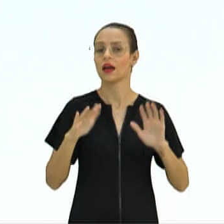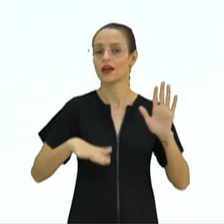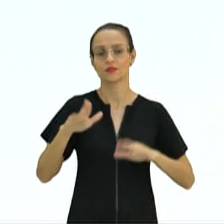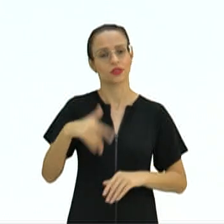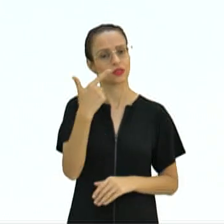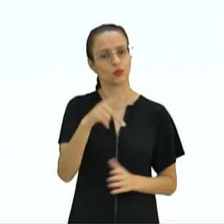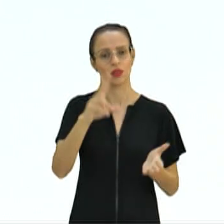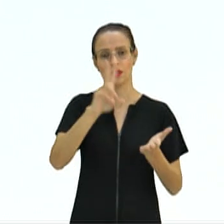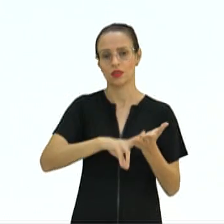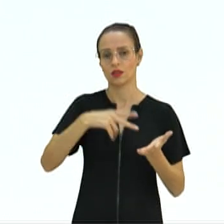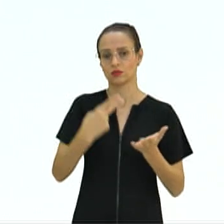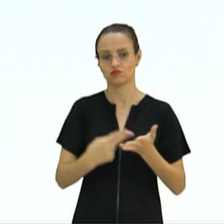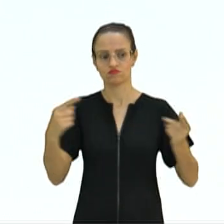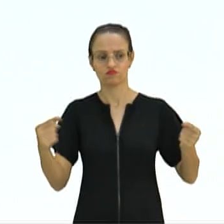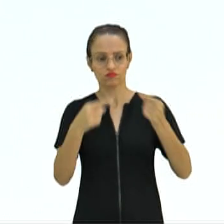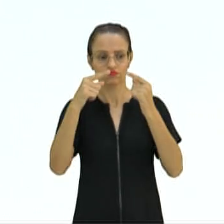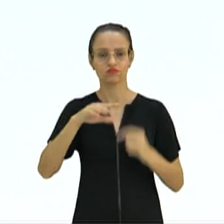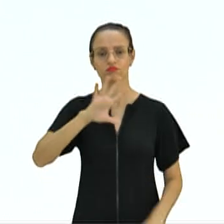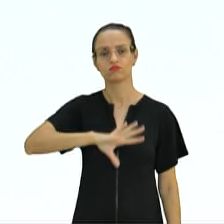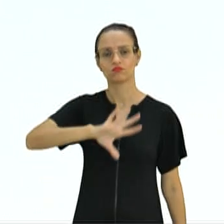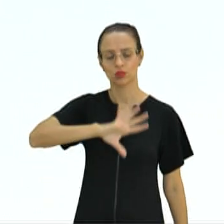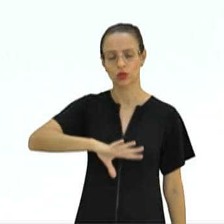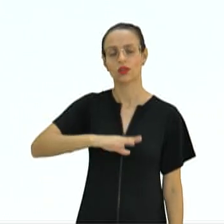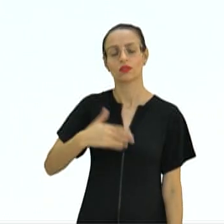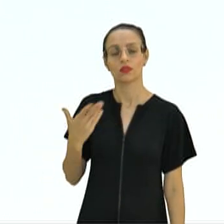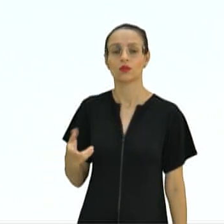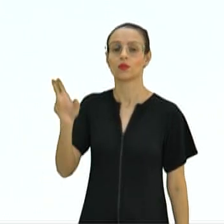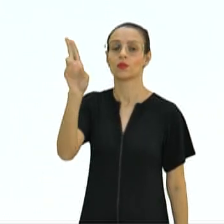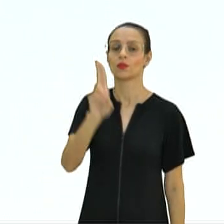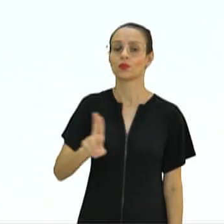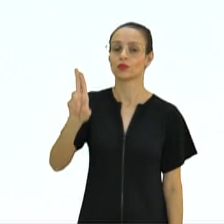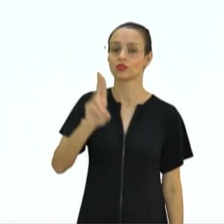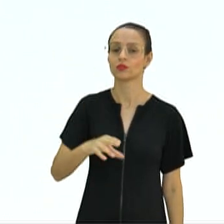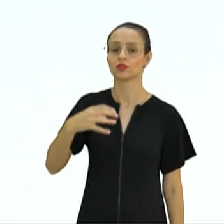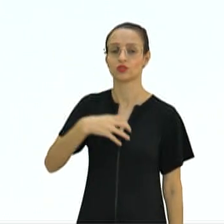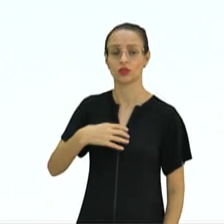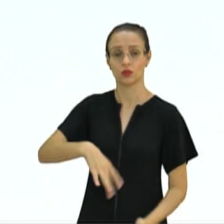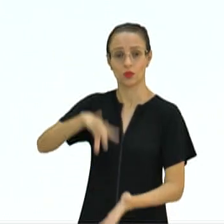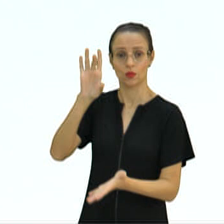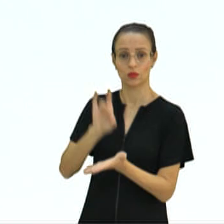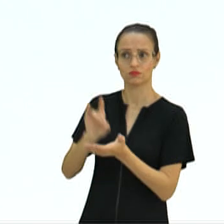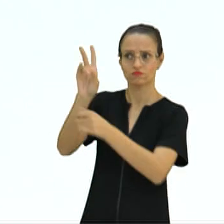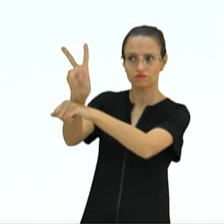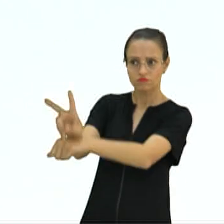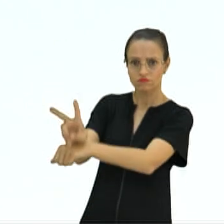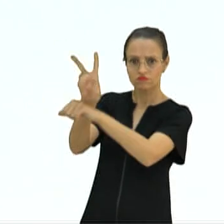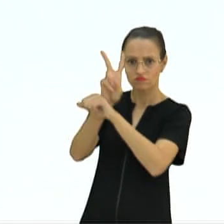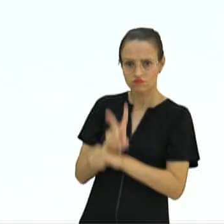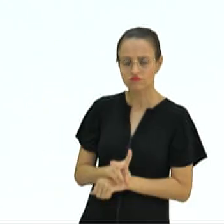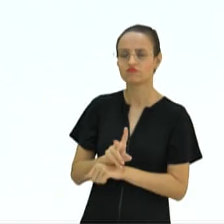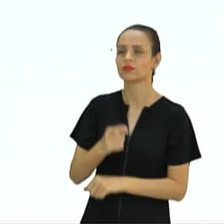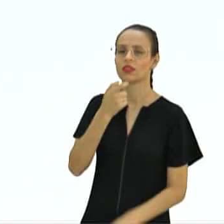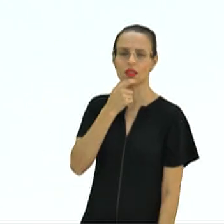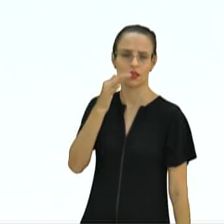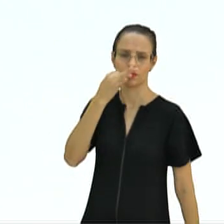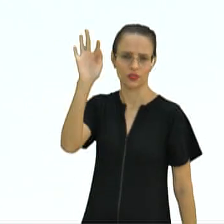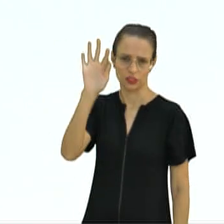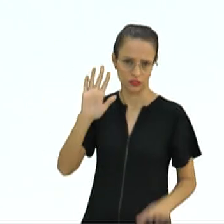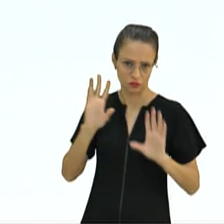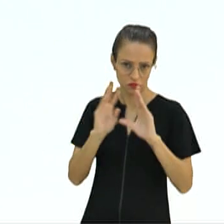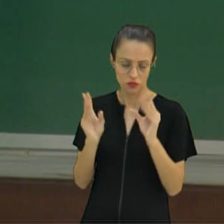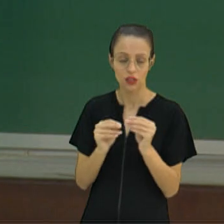tradução equivalente ao português, e utilizamos da forma original, da língua inglesa, francesa,